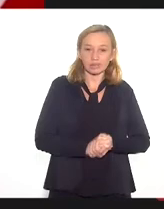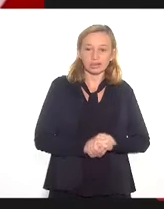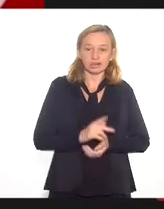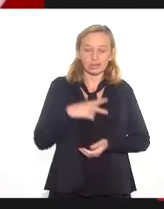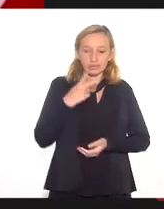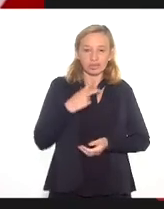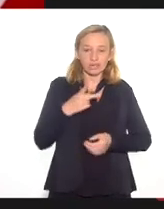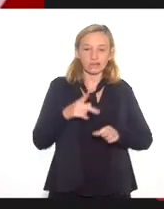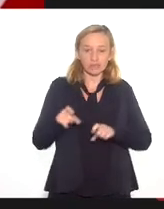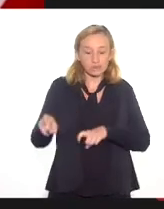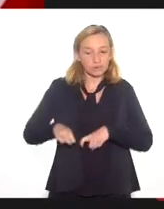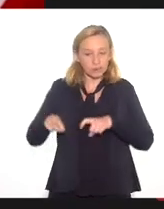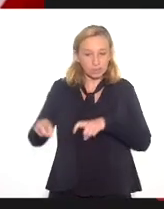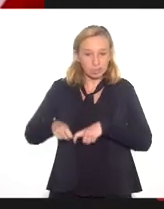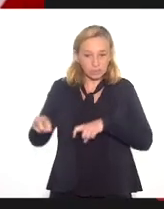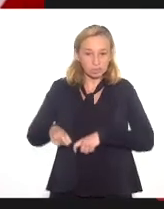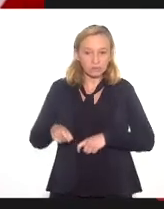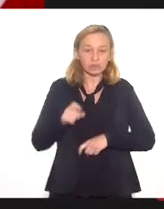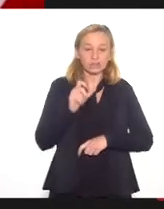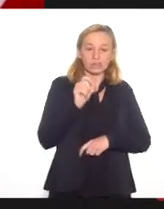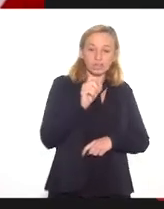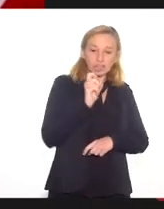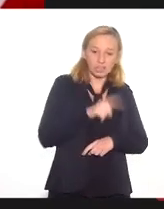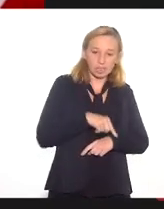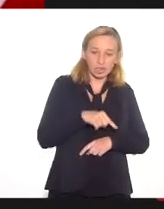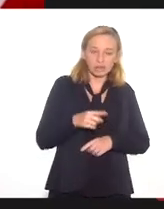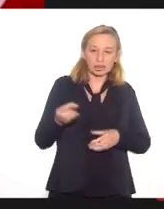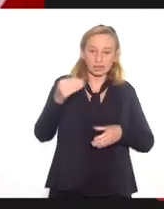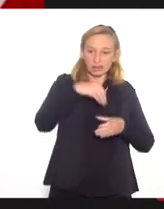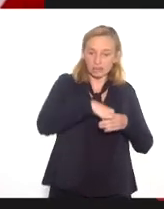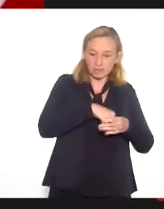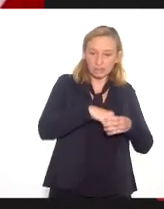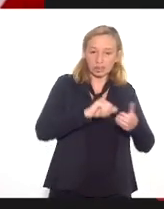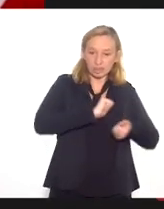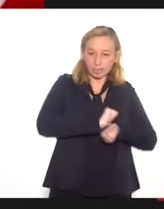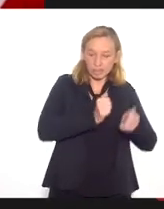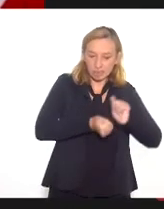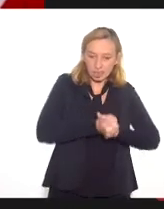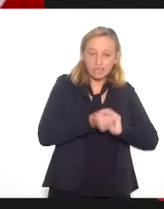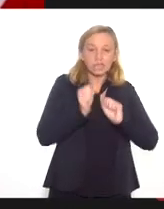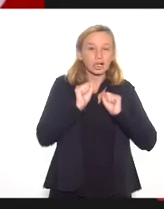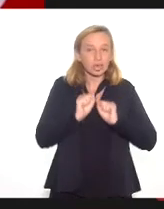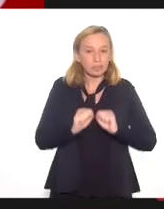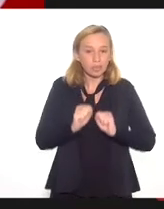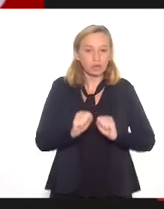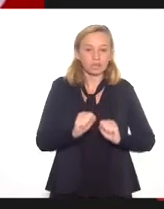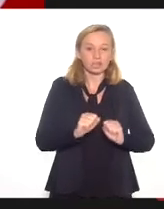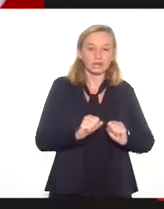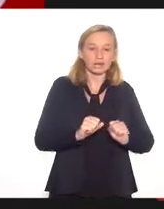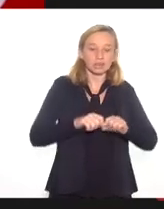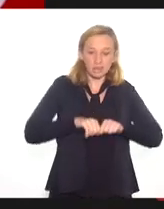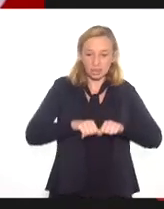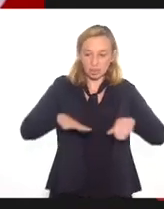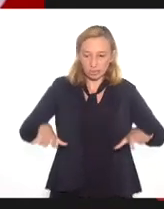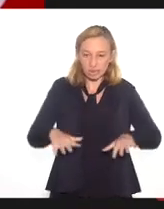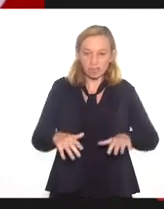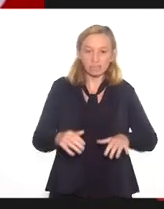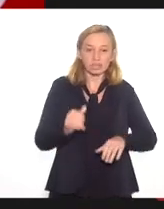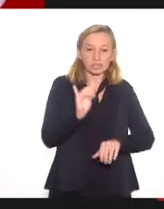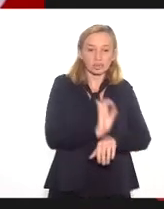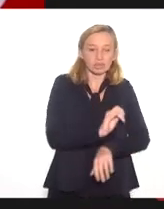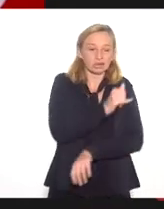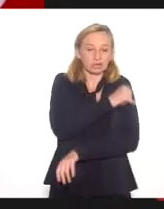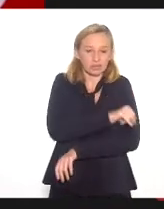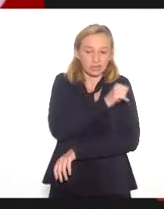agricultura que é que vem sendo implementada e que existe que pode ser fomentada no estado do Rio de Janeiro